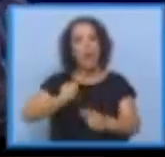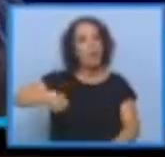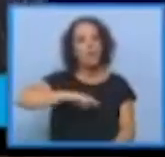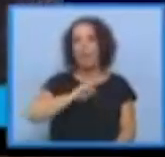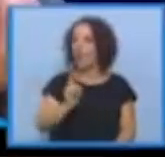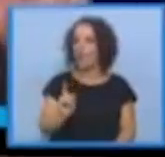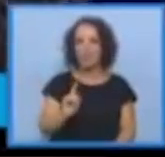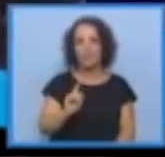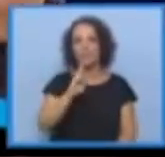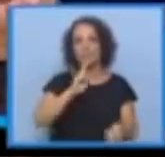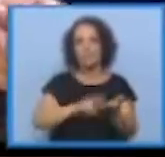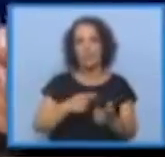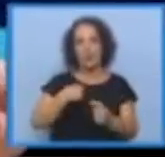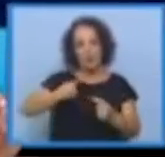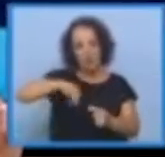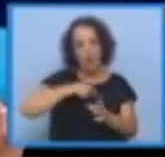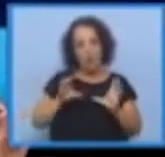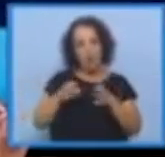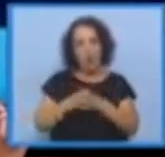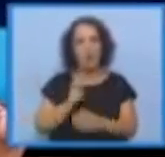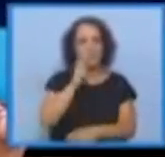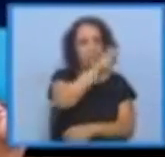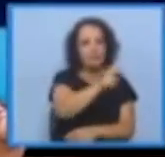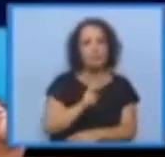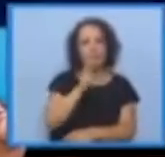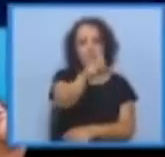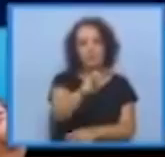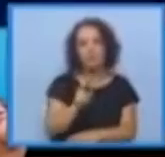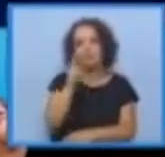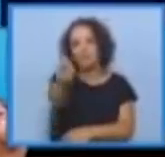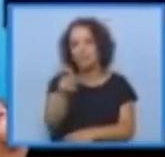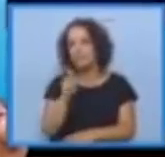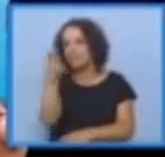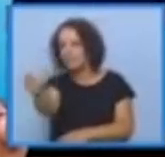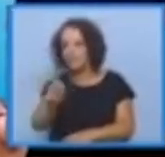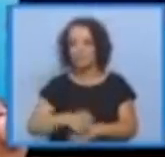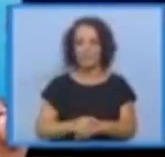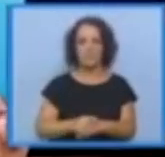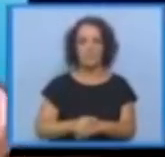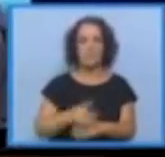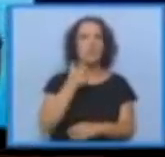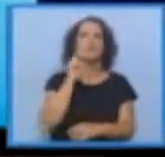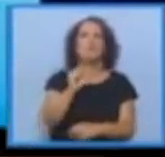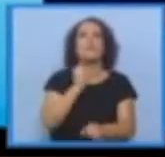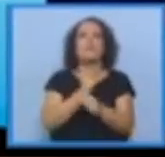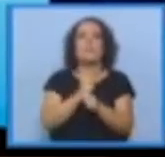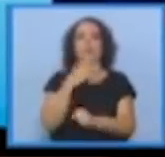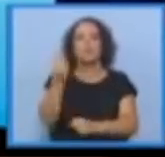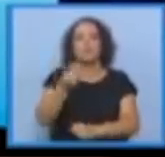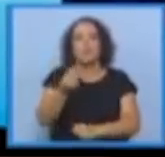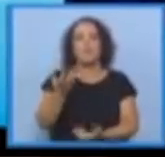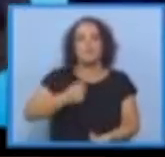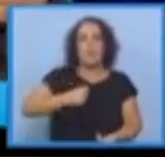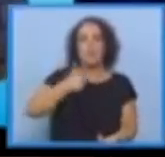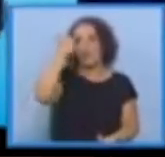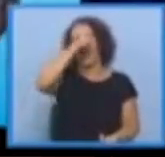peregrinos itinerantes, vamos às paróquias, porque os párocos não podem trabalhar, digamos assim, com os jovens no sábado e domingo, que têm imensas missas,